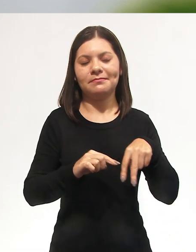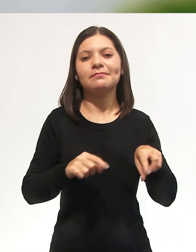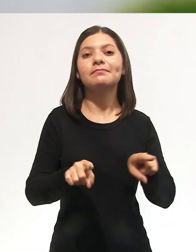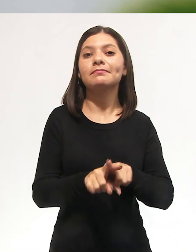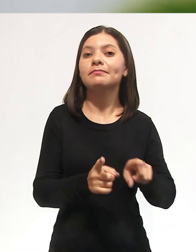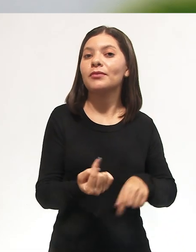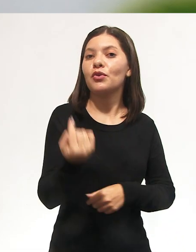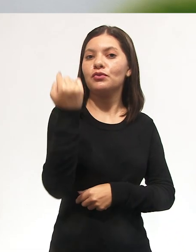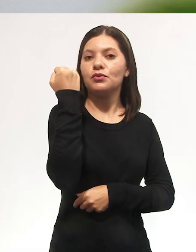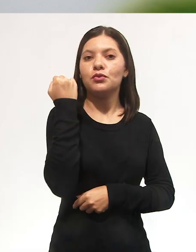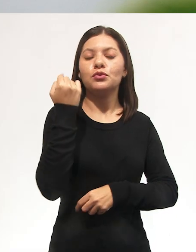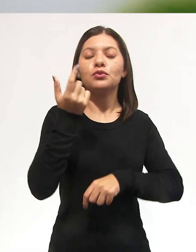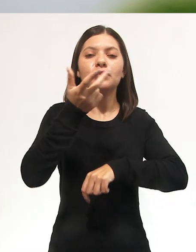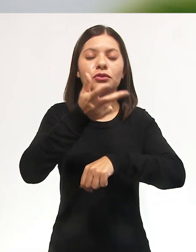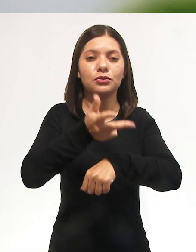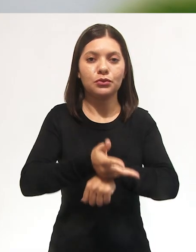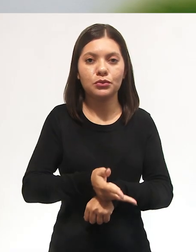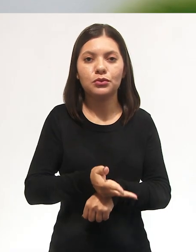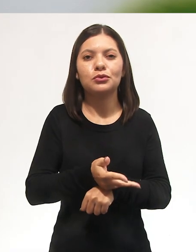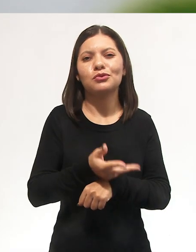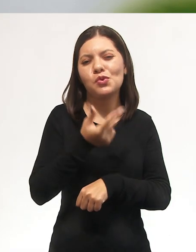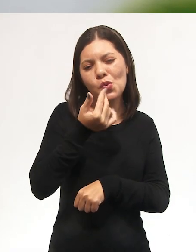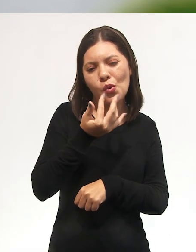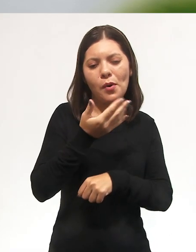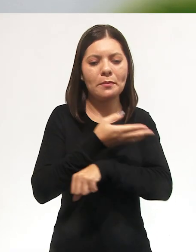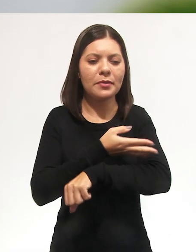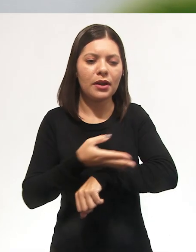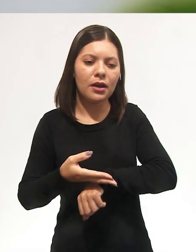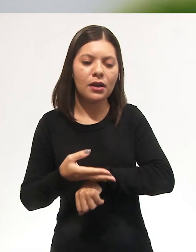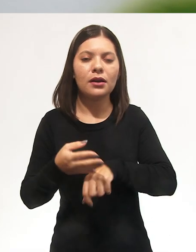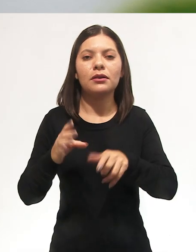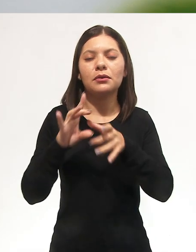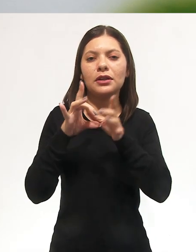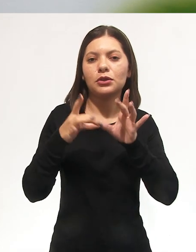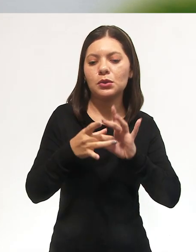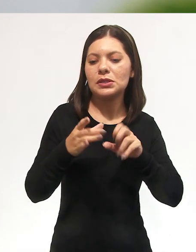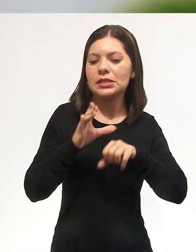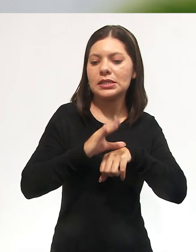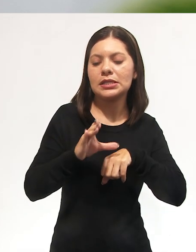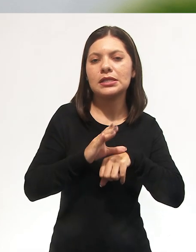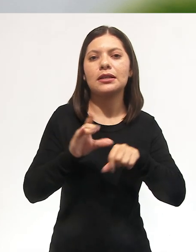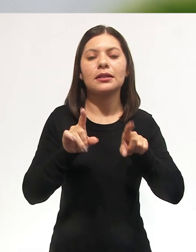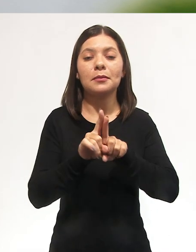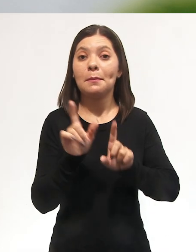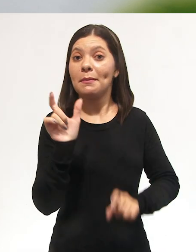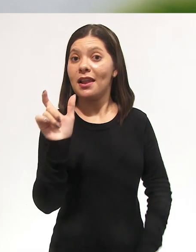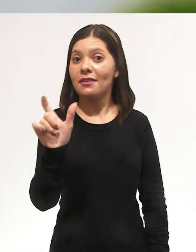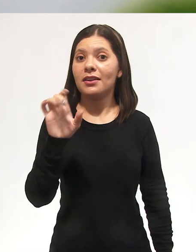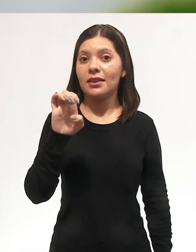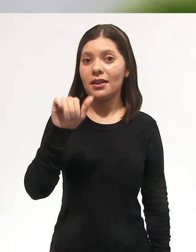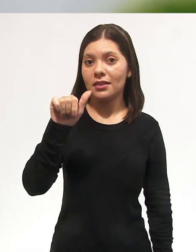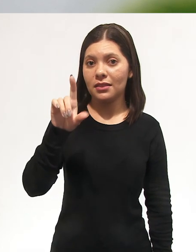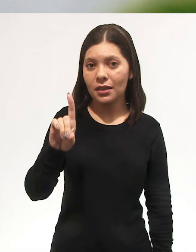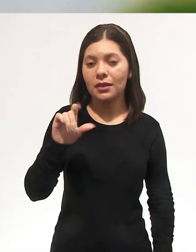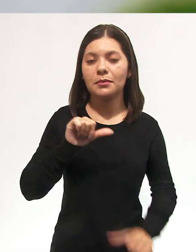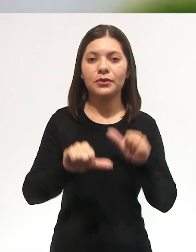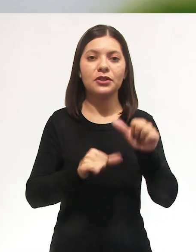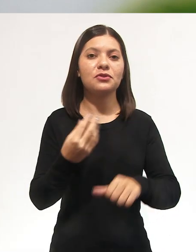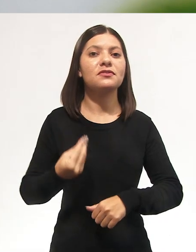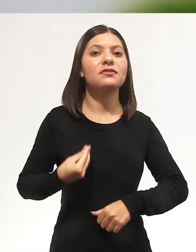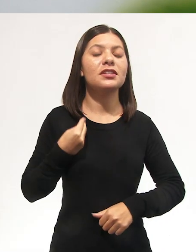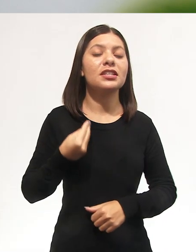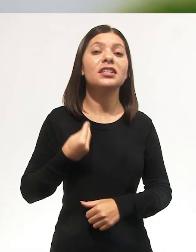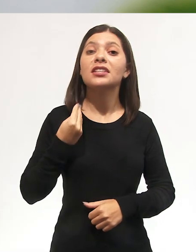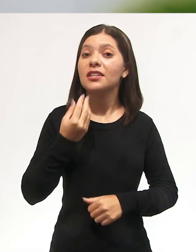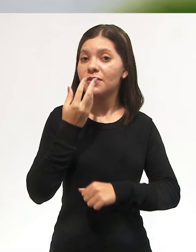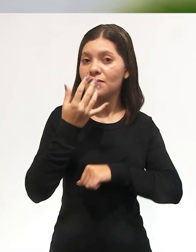dos estúdios em tom branco com conectores cinza e os dizeres EAD mudando realidades em tom